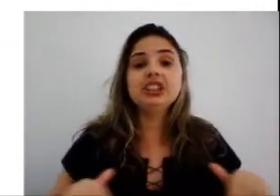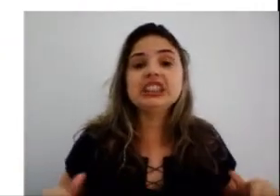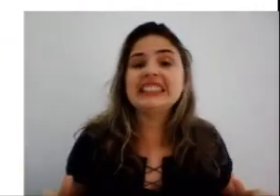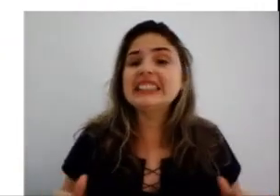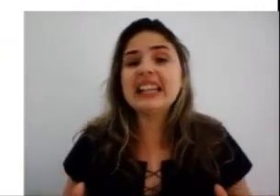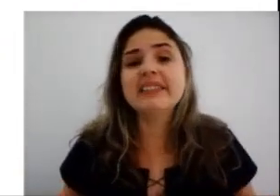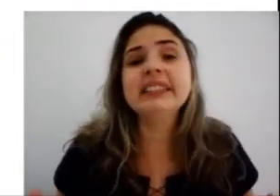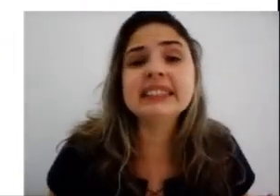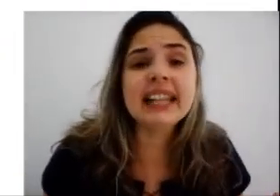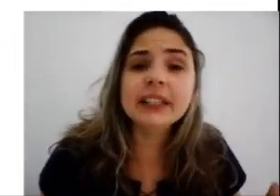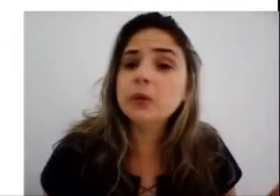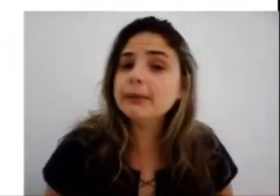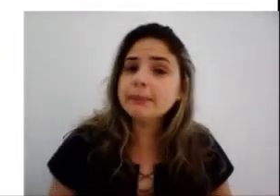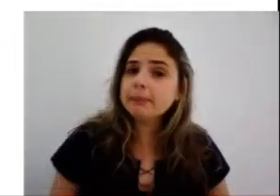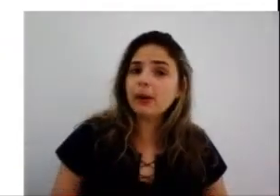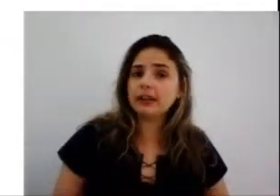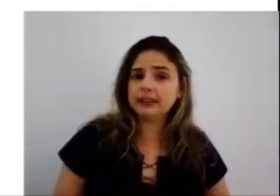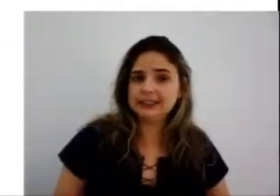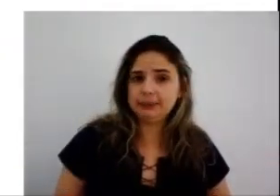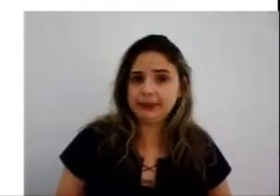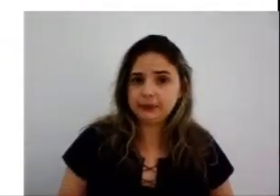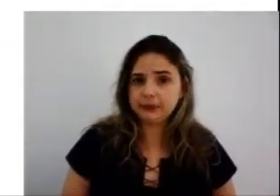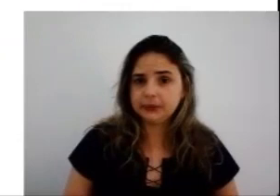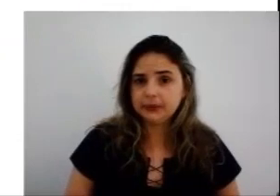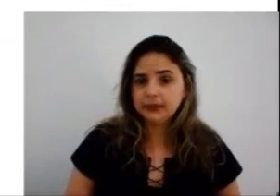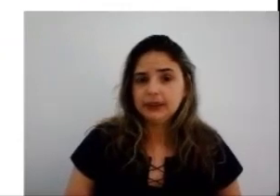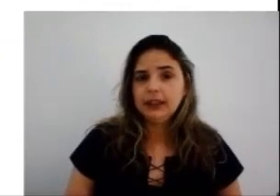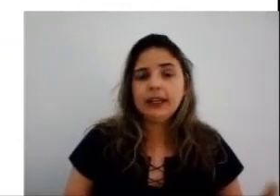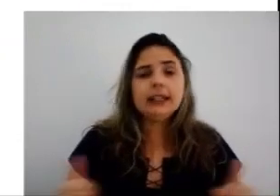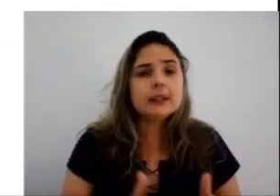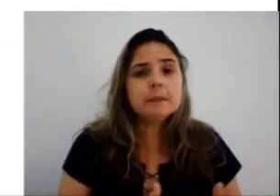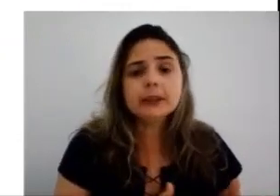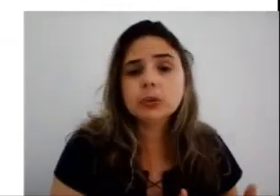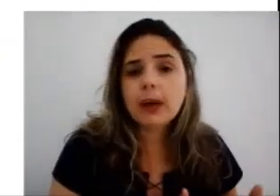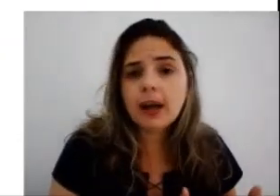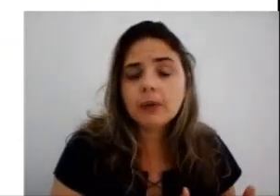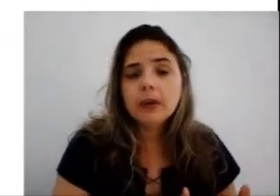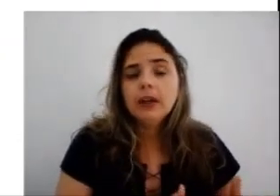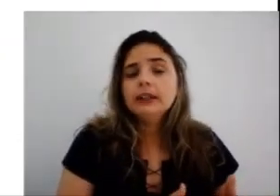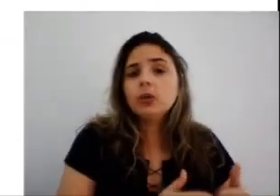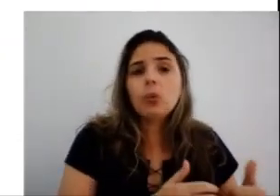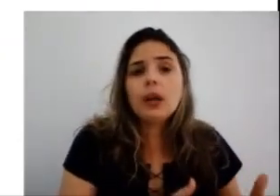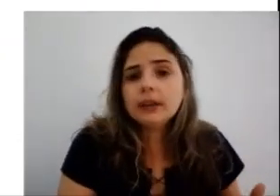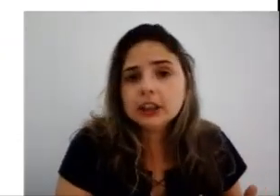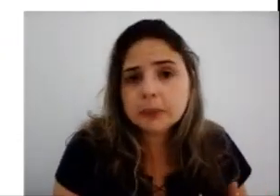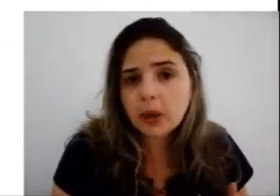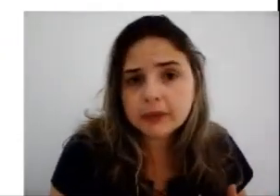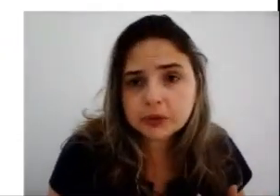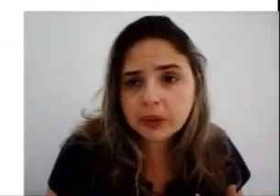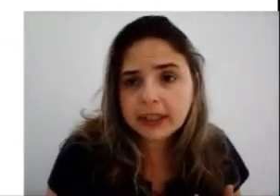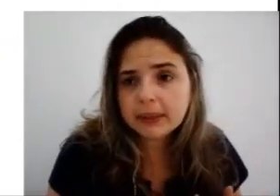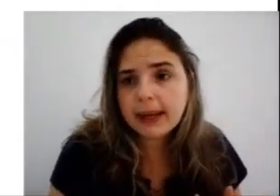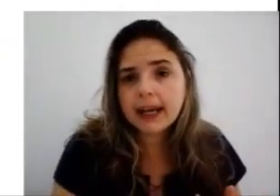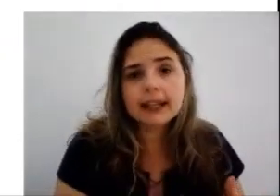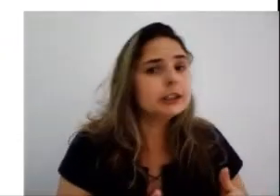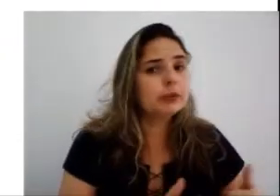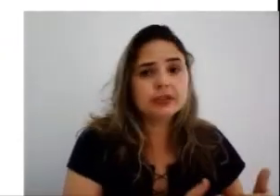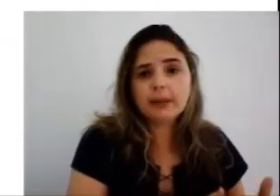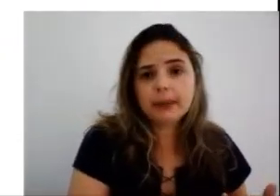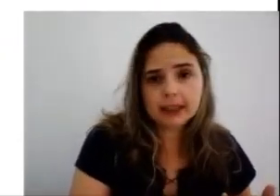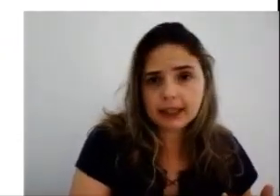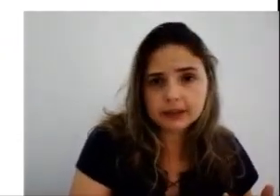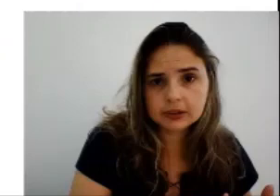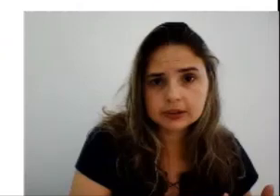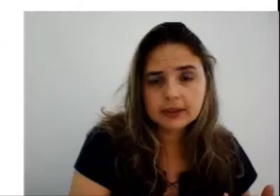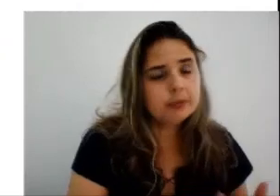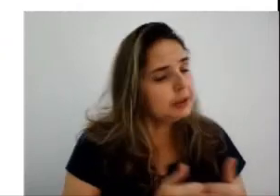vai descansar, ver série e comer pipoca nesse período. Esse é o pessoal que quando as provas forem remarcadas vão ficar